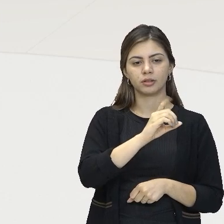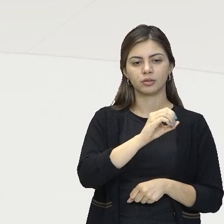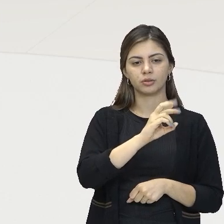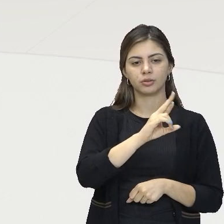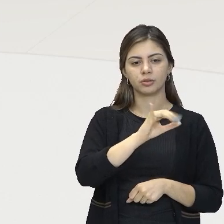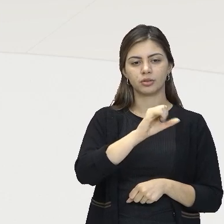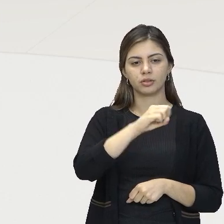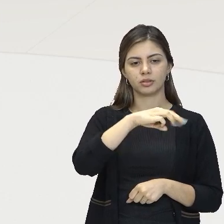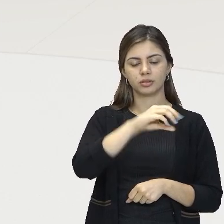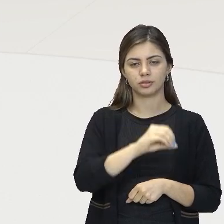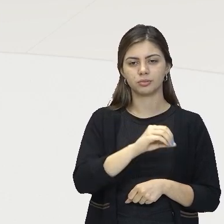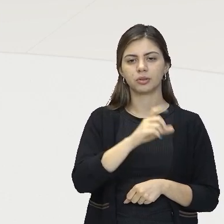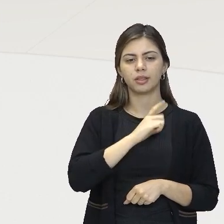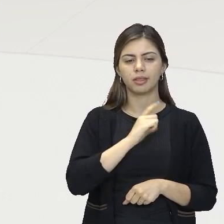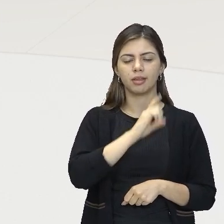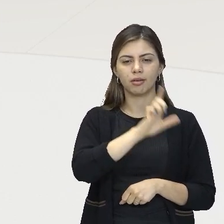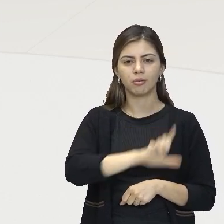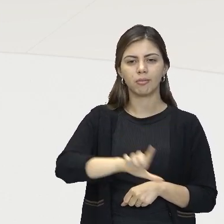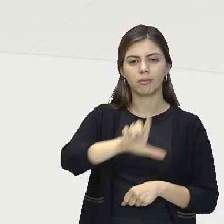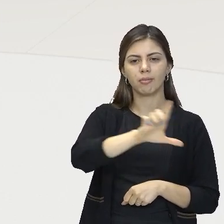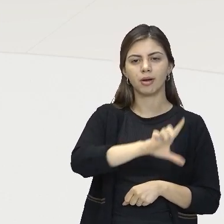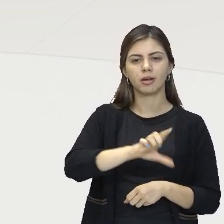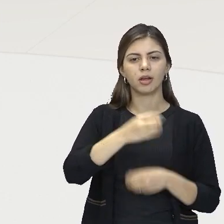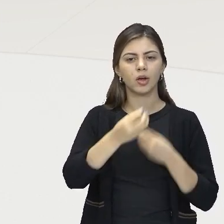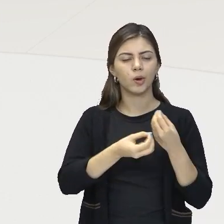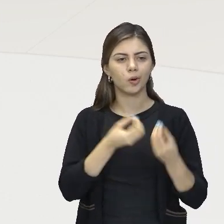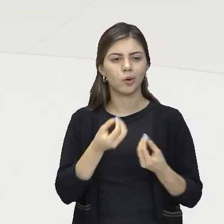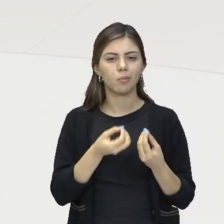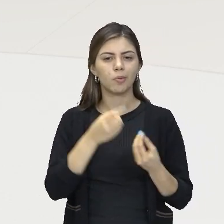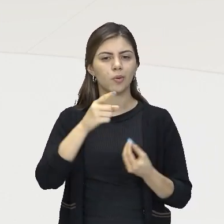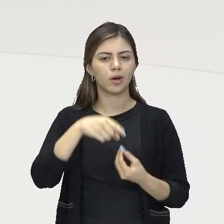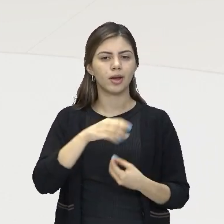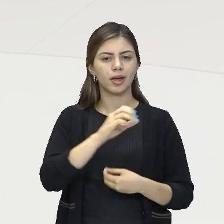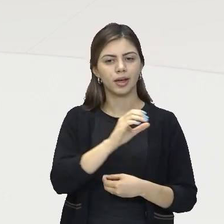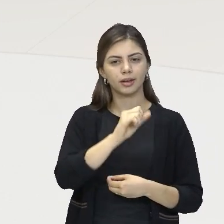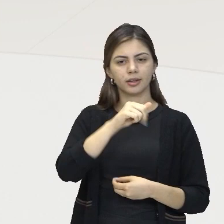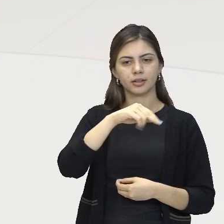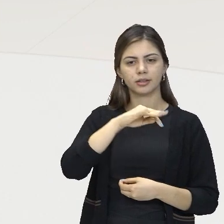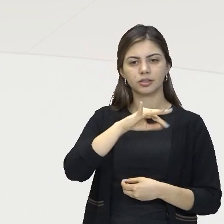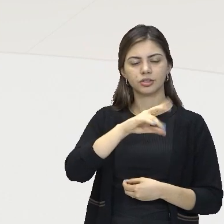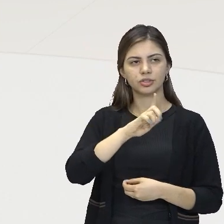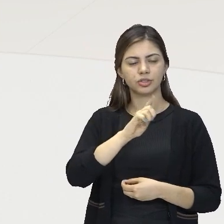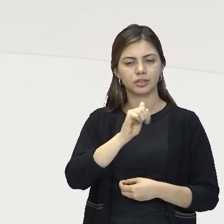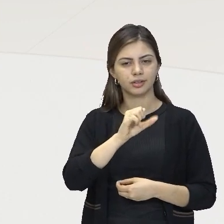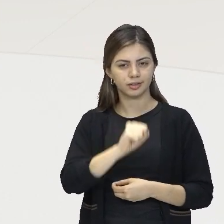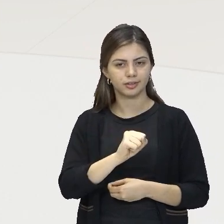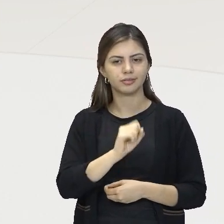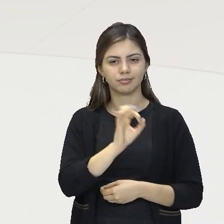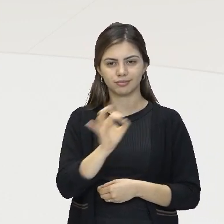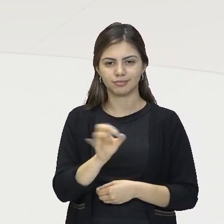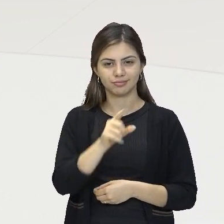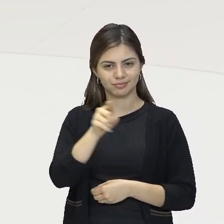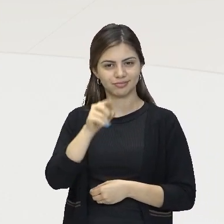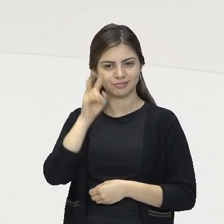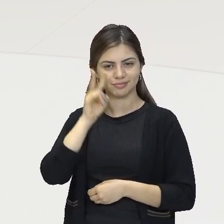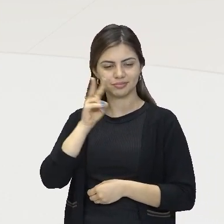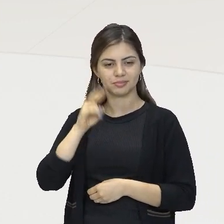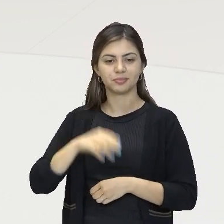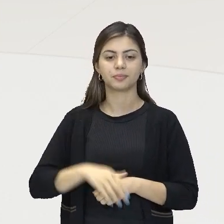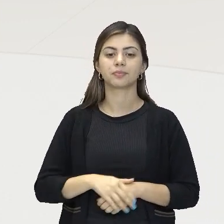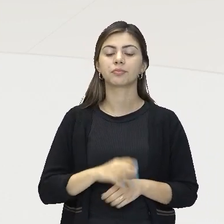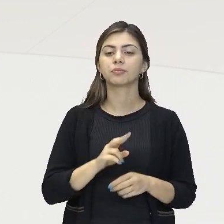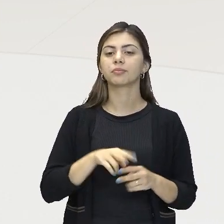1189, traz uma literatura através do quê? Das cantigas, né? Cantigas de amigos, cantiga de amor, vocês devem lembrar. Depois